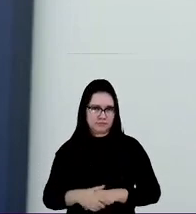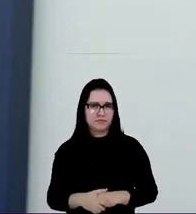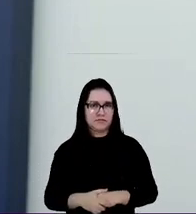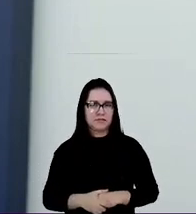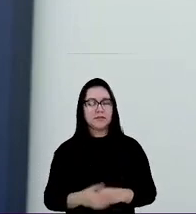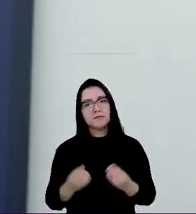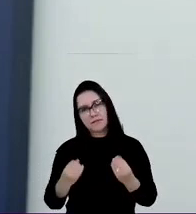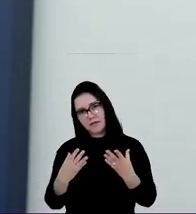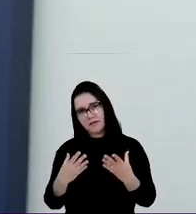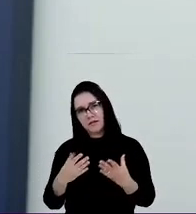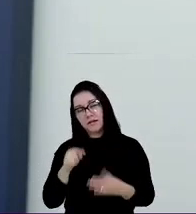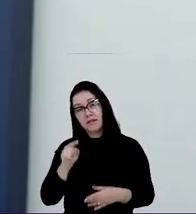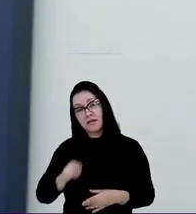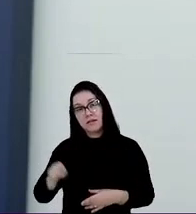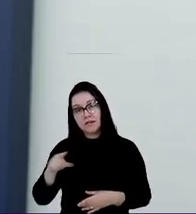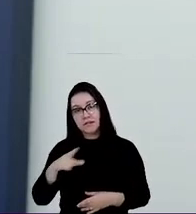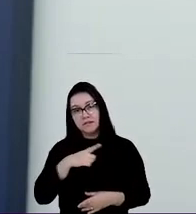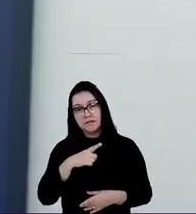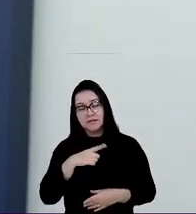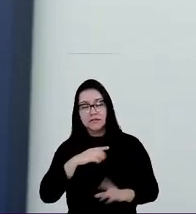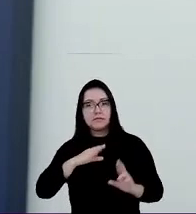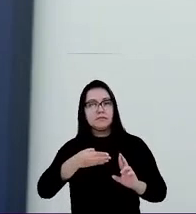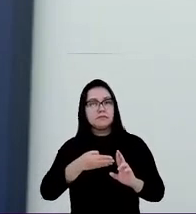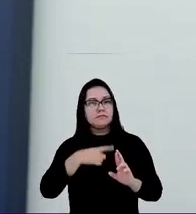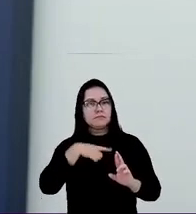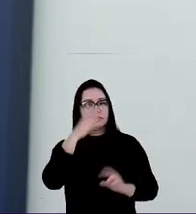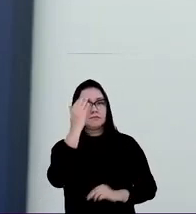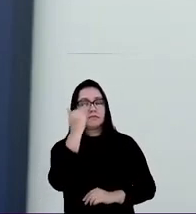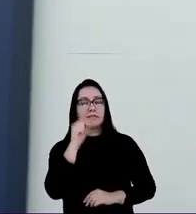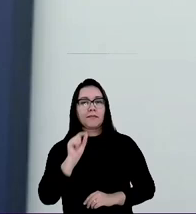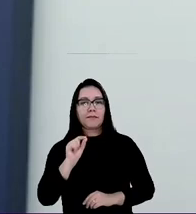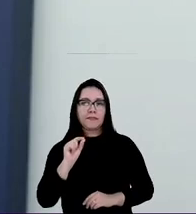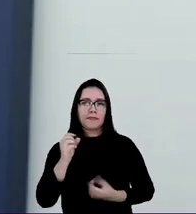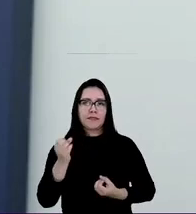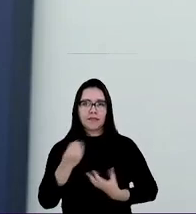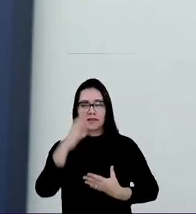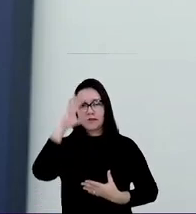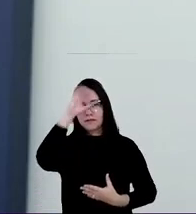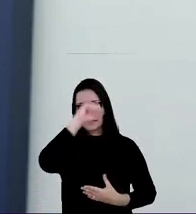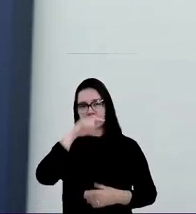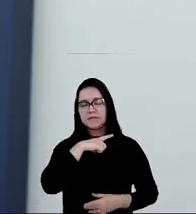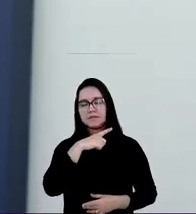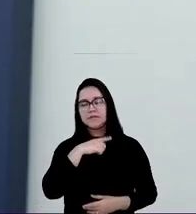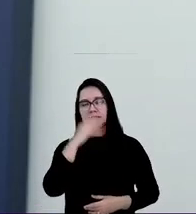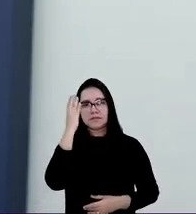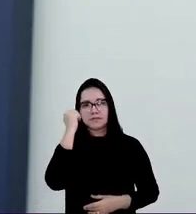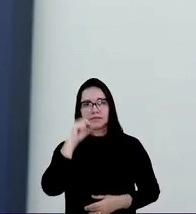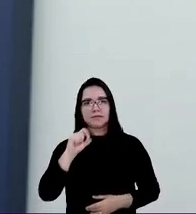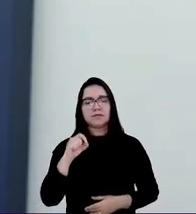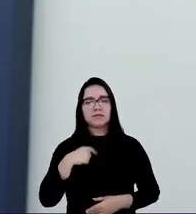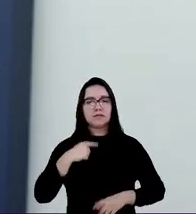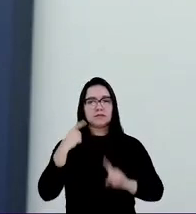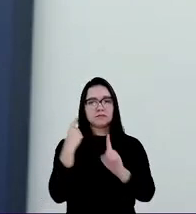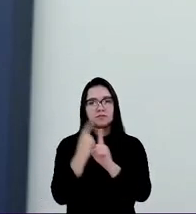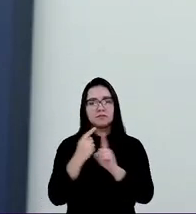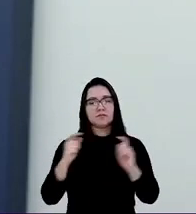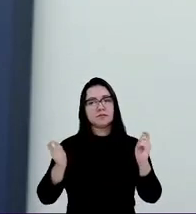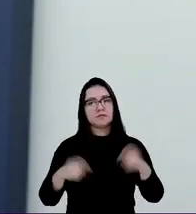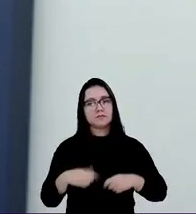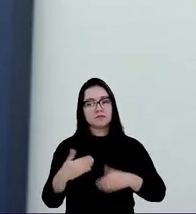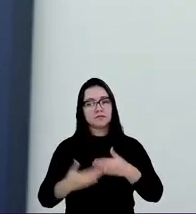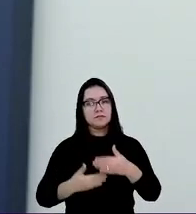que esse referenciador ele seja instruído de que tão logo ele identifique um potencial paciente,